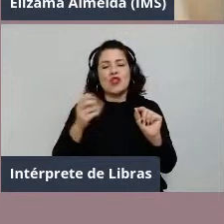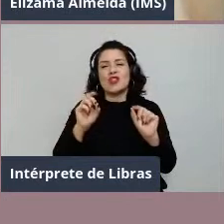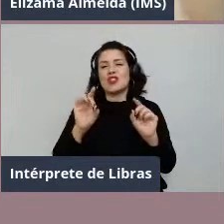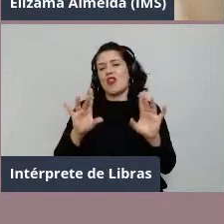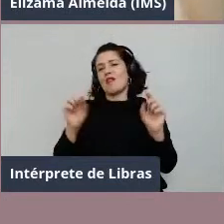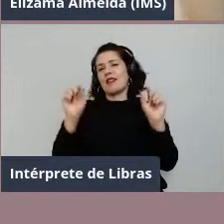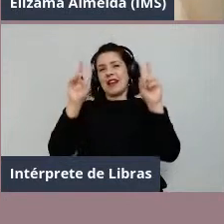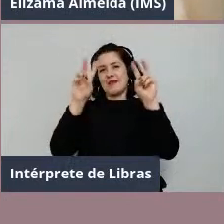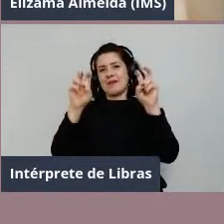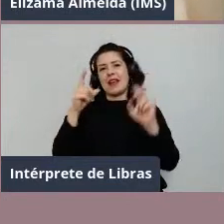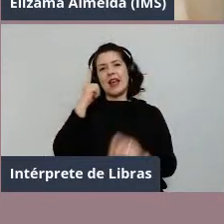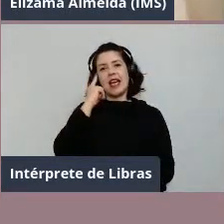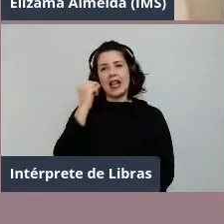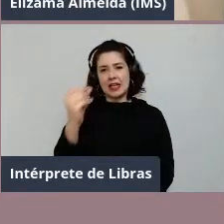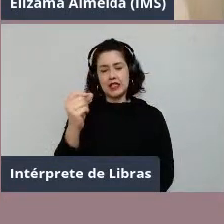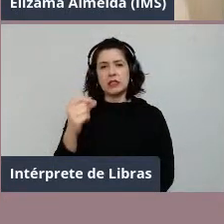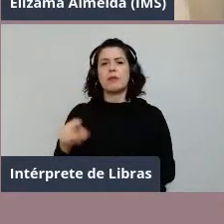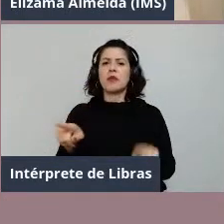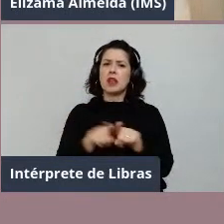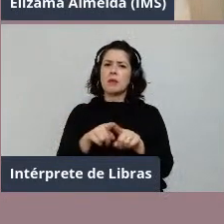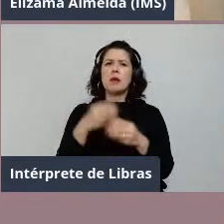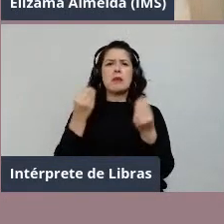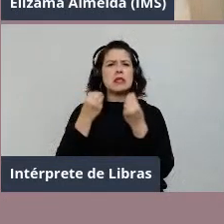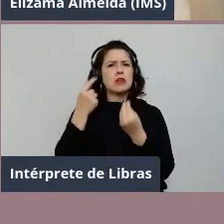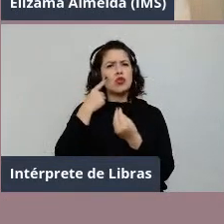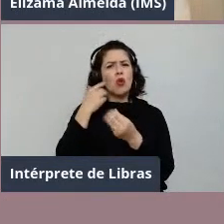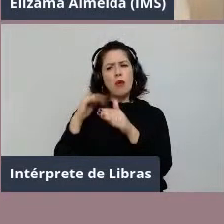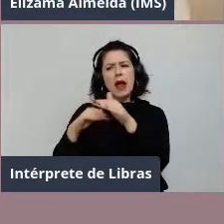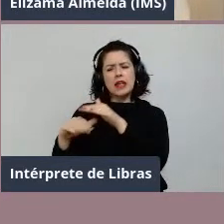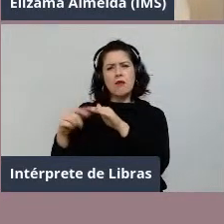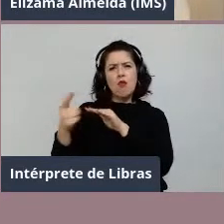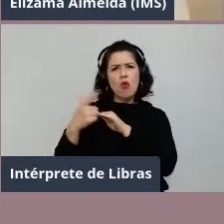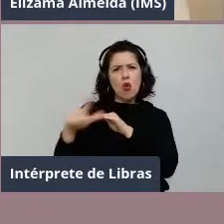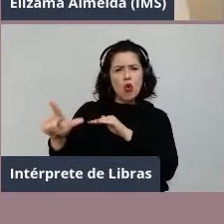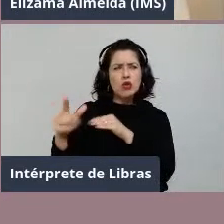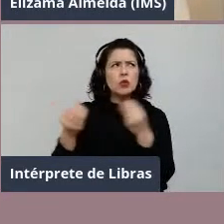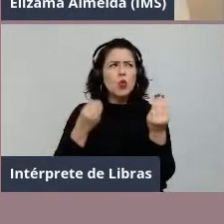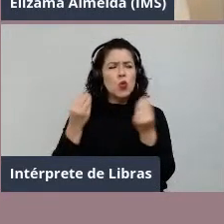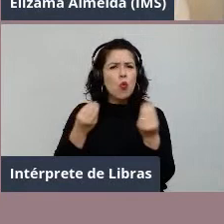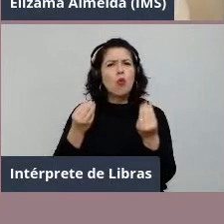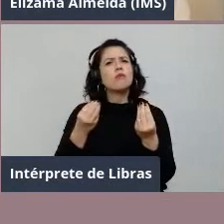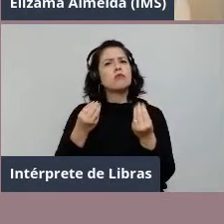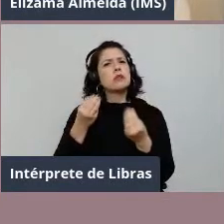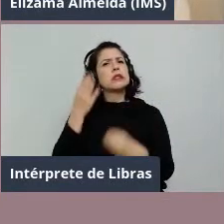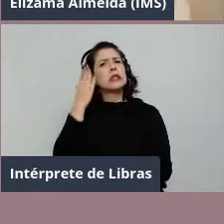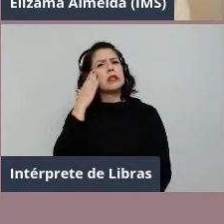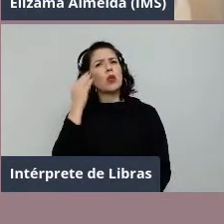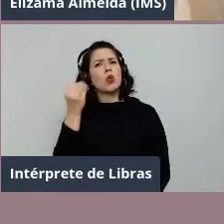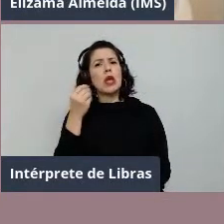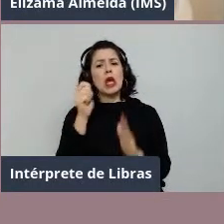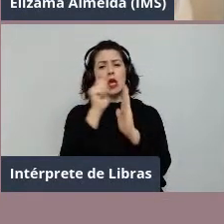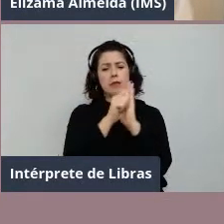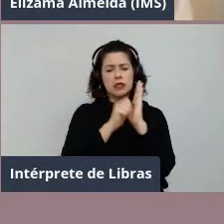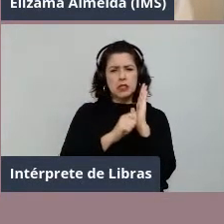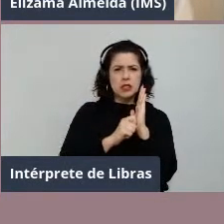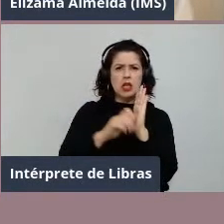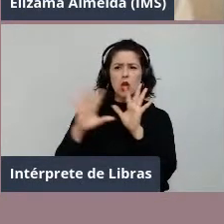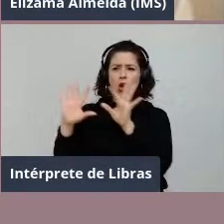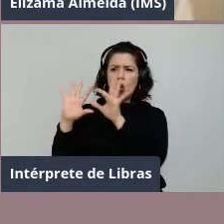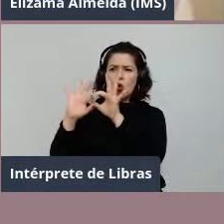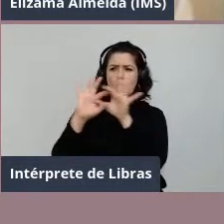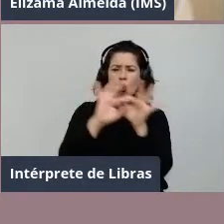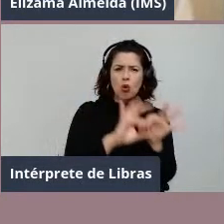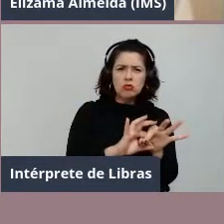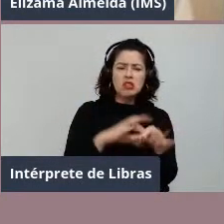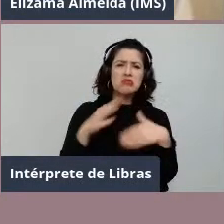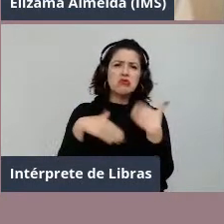chegar um pouco mais perto do arquivo dele para entender também onde estão os manuscritos, em que contexto os manuscritos da